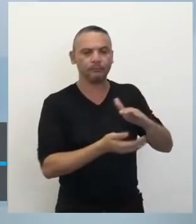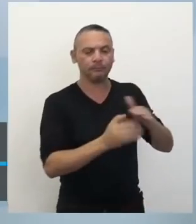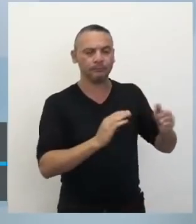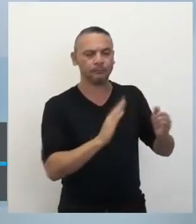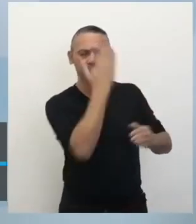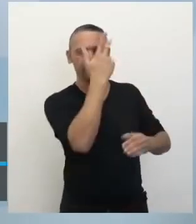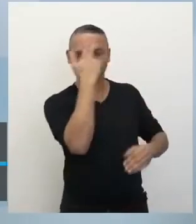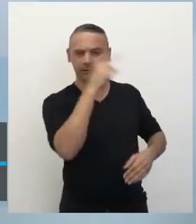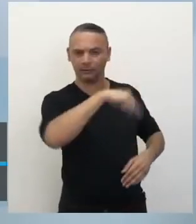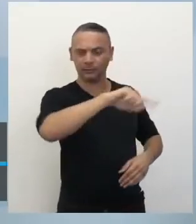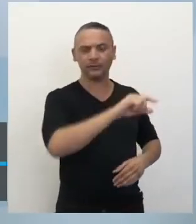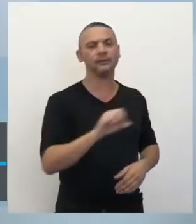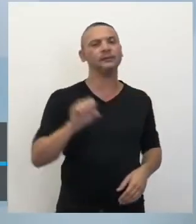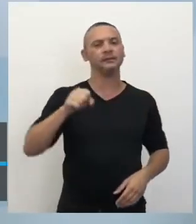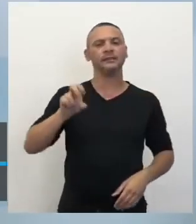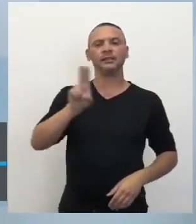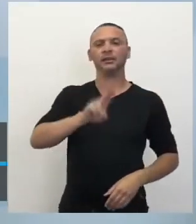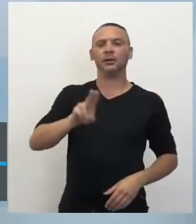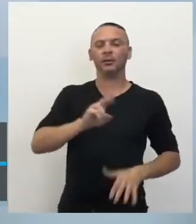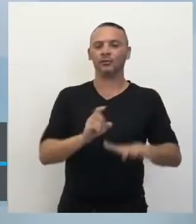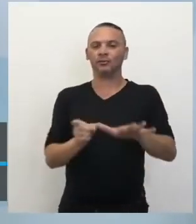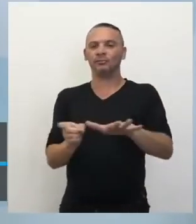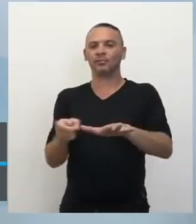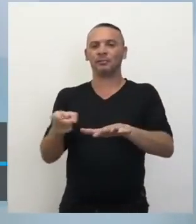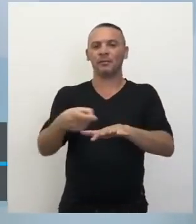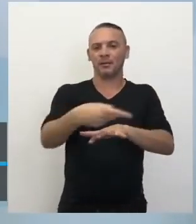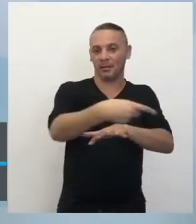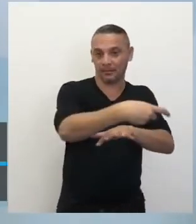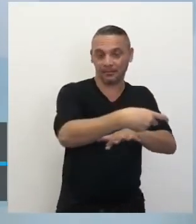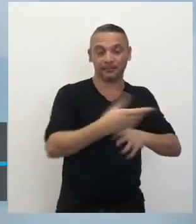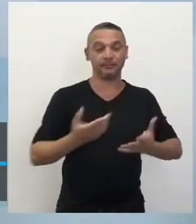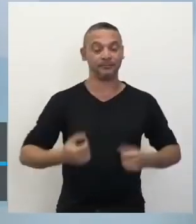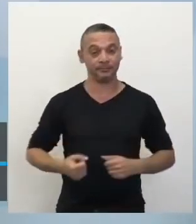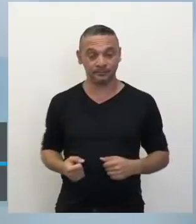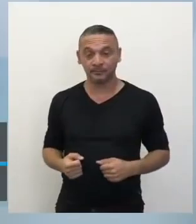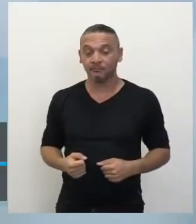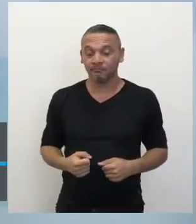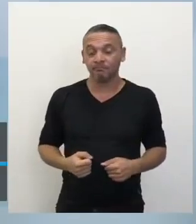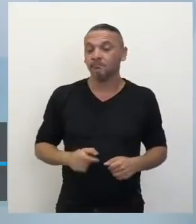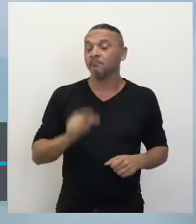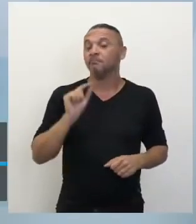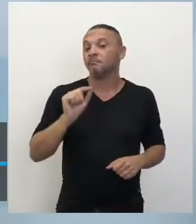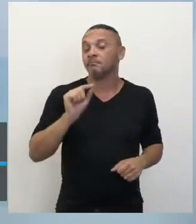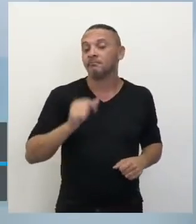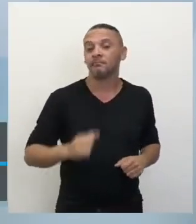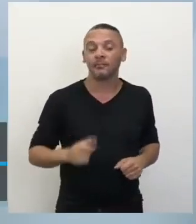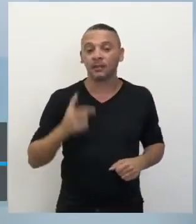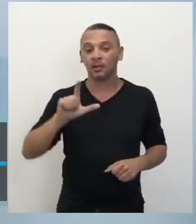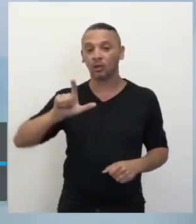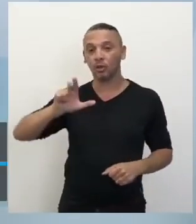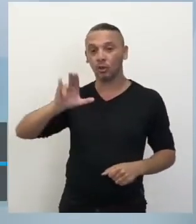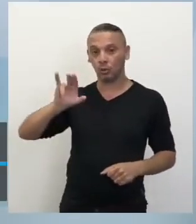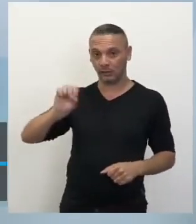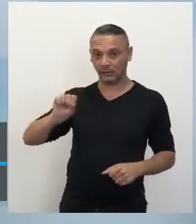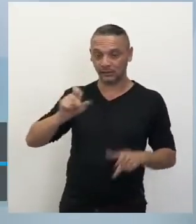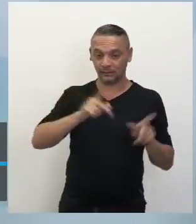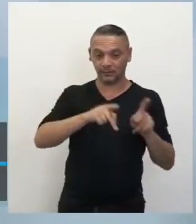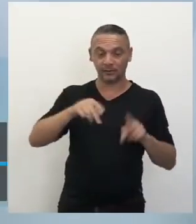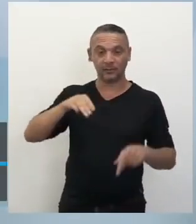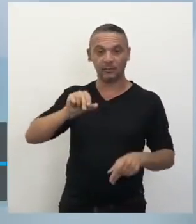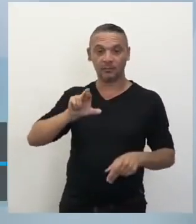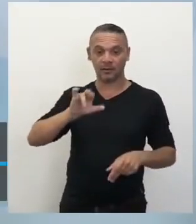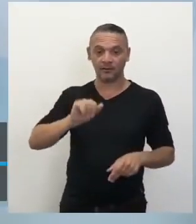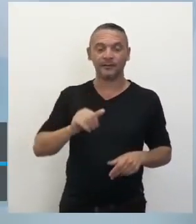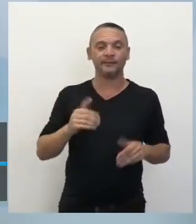Rebeca colocou, sim, o uso de fake news. O Luiz, da professora Maria, da Maria Rita.